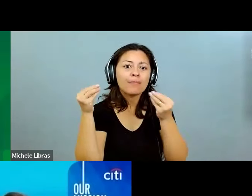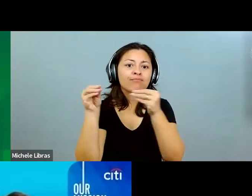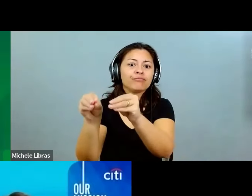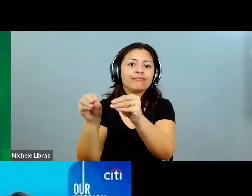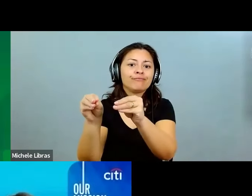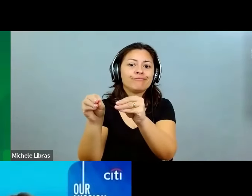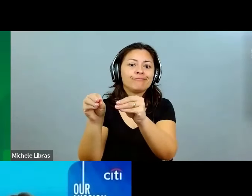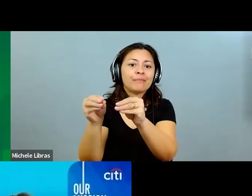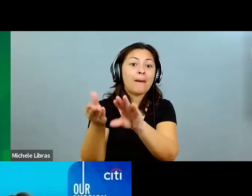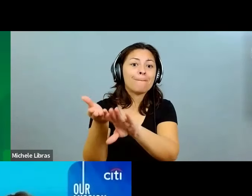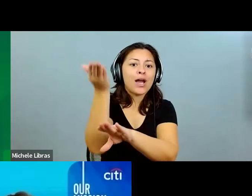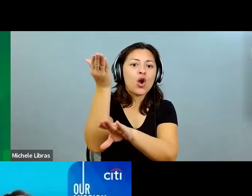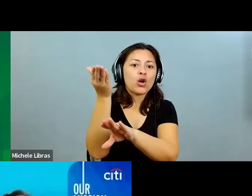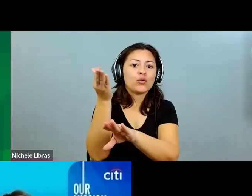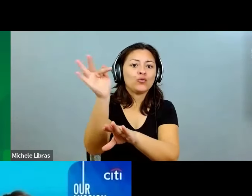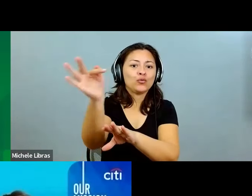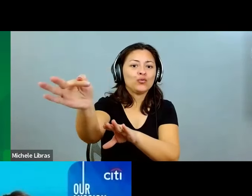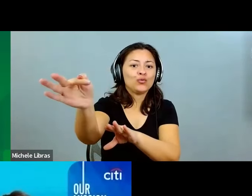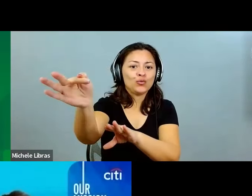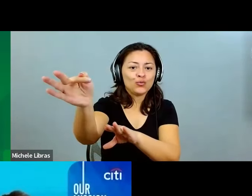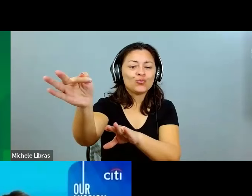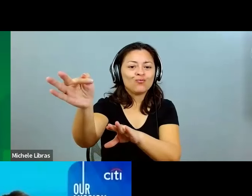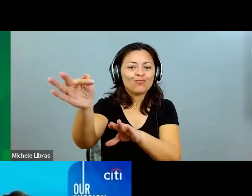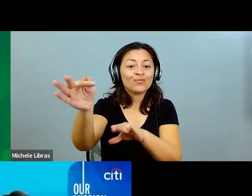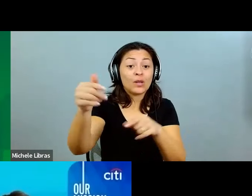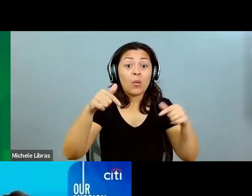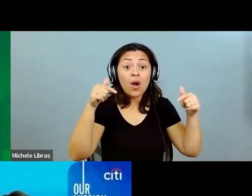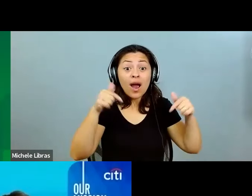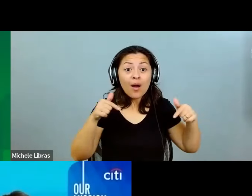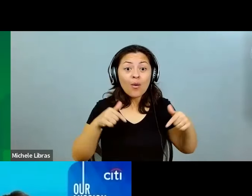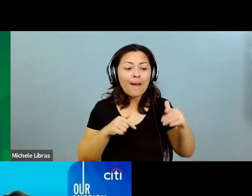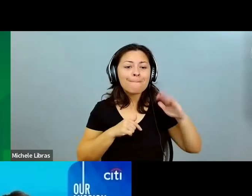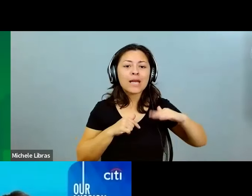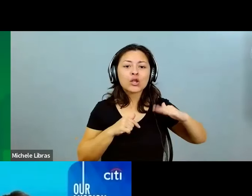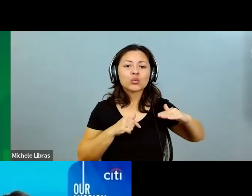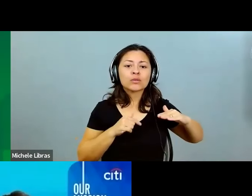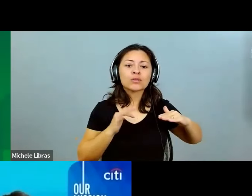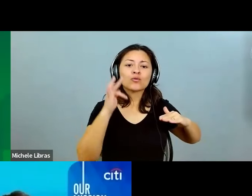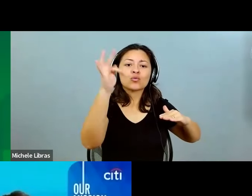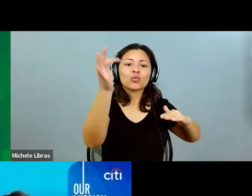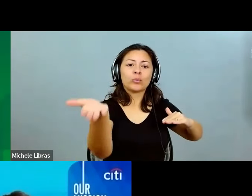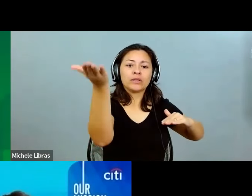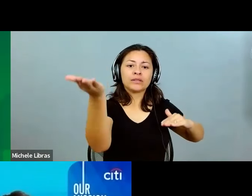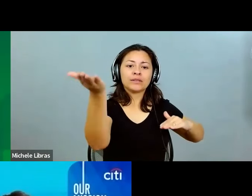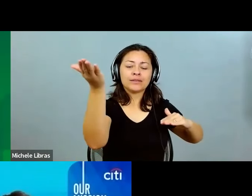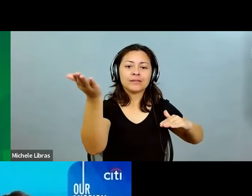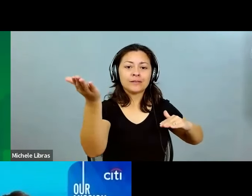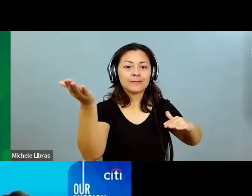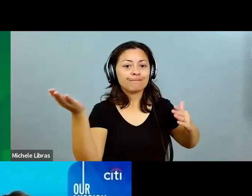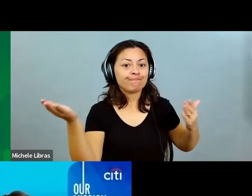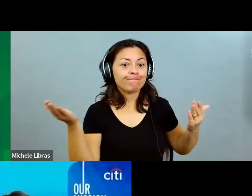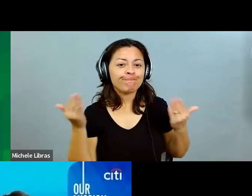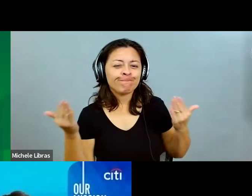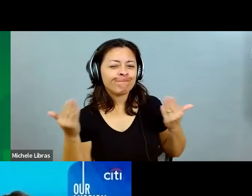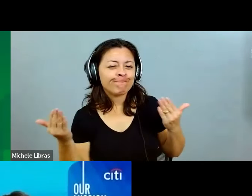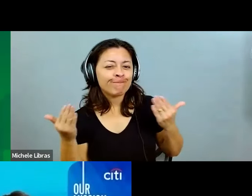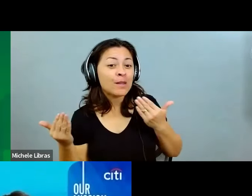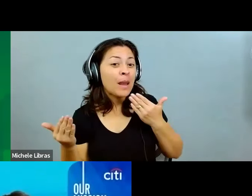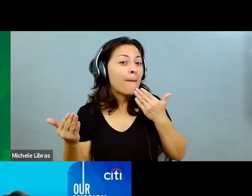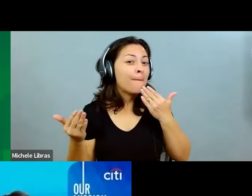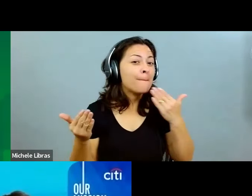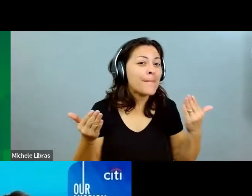um de um de um de uma oferta e demanda eh não tão folgada e por isso que a expectativa Nossa do preço